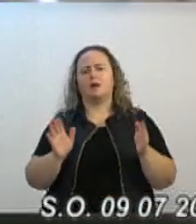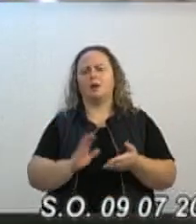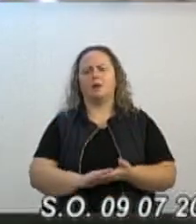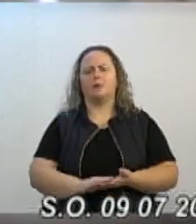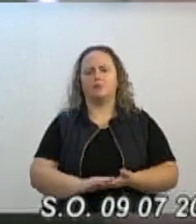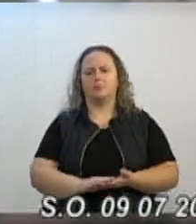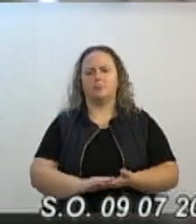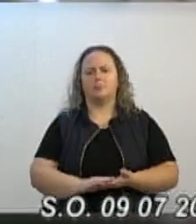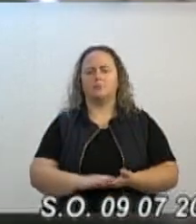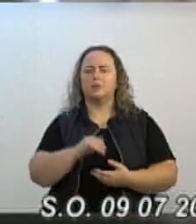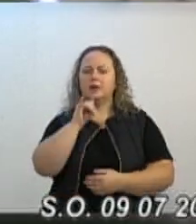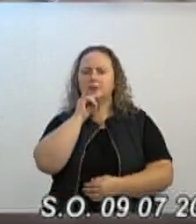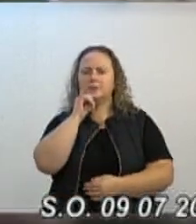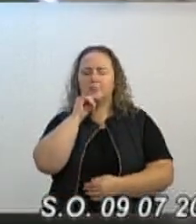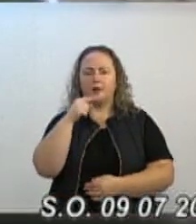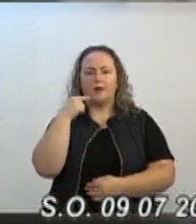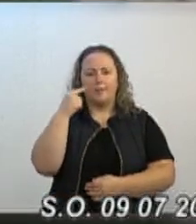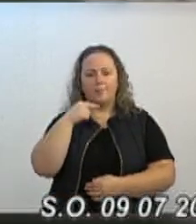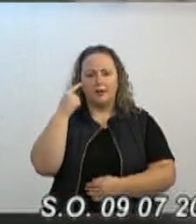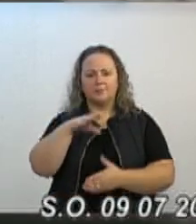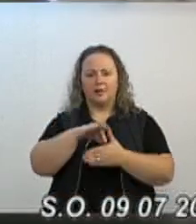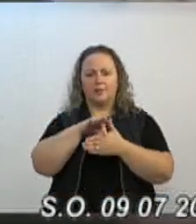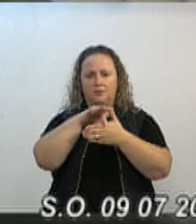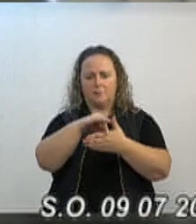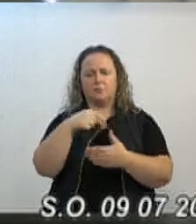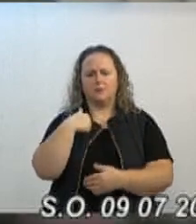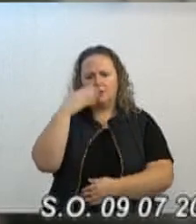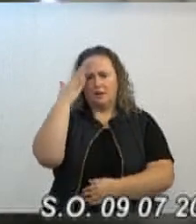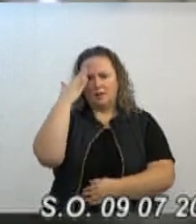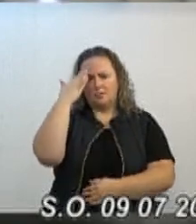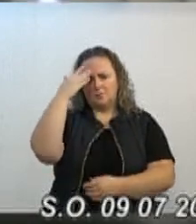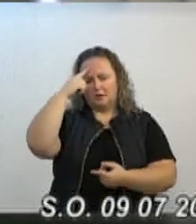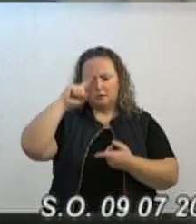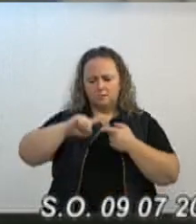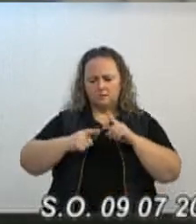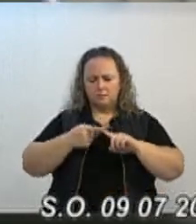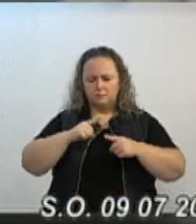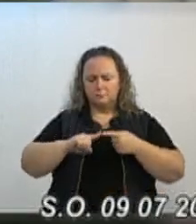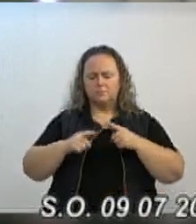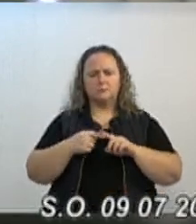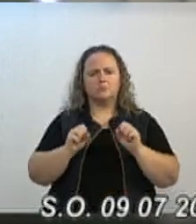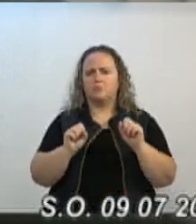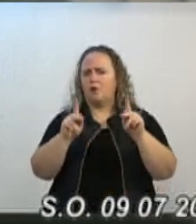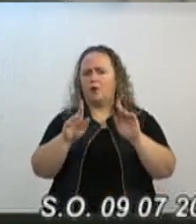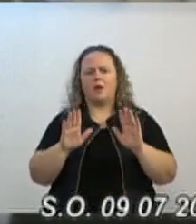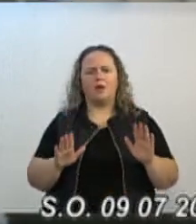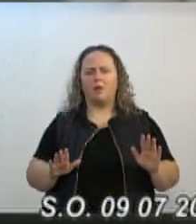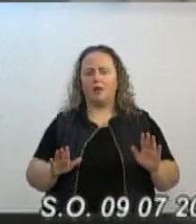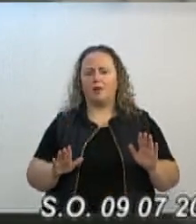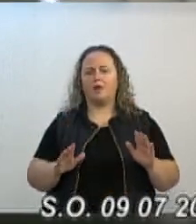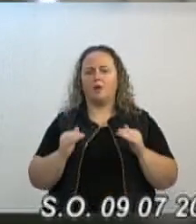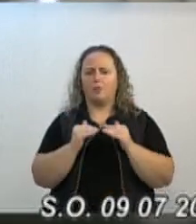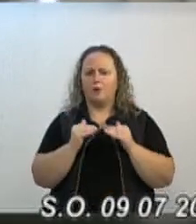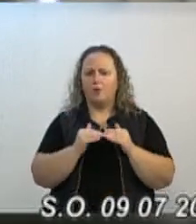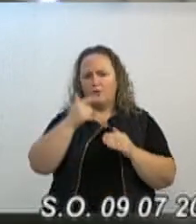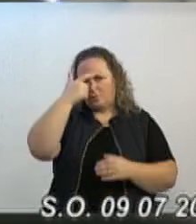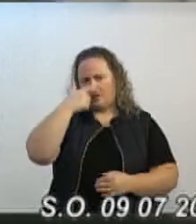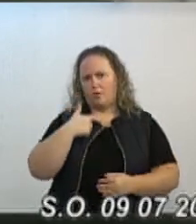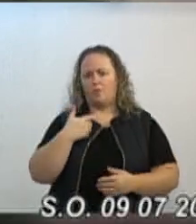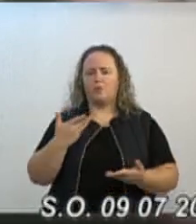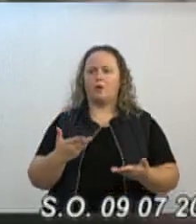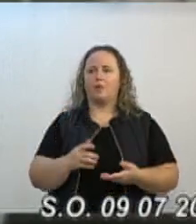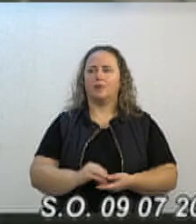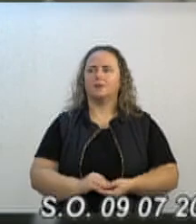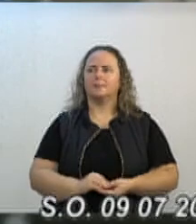Marcelo, que é do partido do prefeito, líder de governo, eu sei que são caras sensatos, eu sei que são caras que não vão vir aqui dizer que concordam, mas eu sei que concordam comigo, com aquilo que eu estou